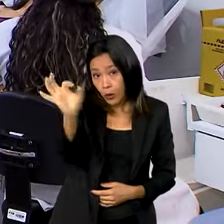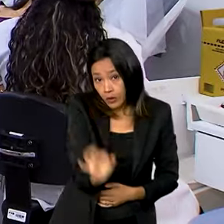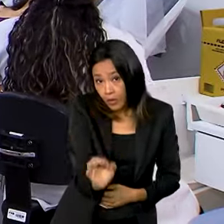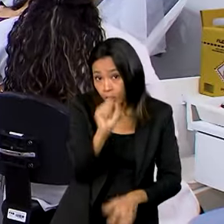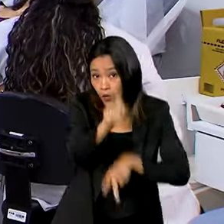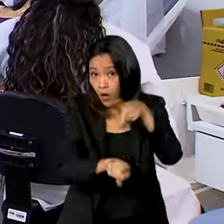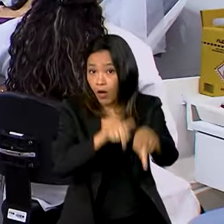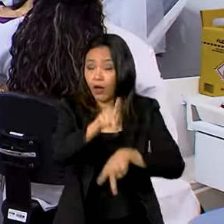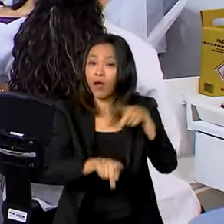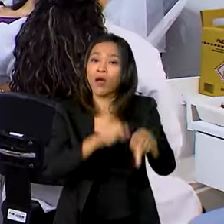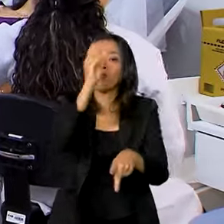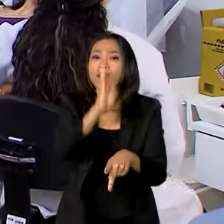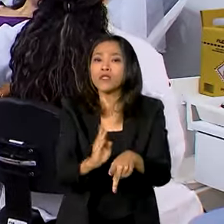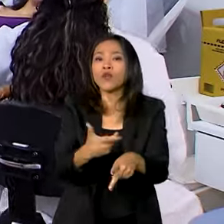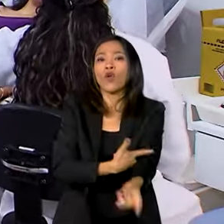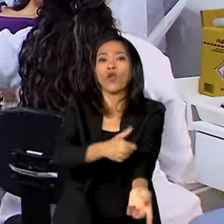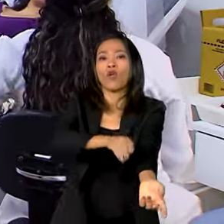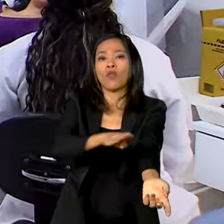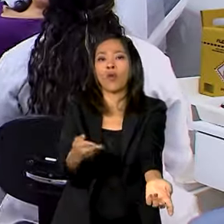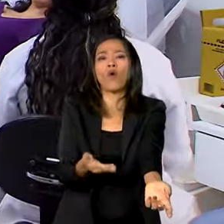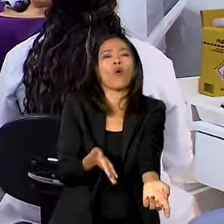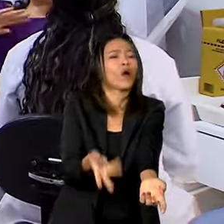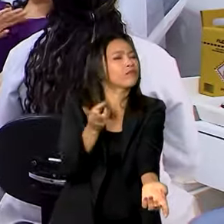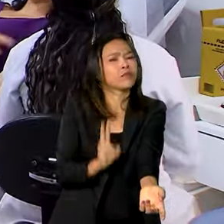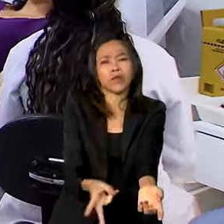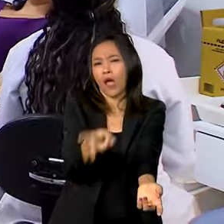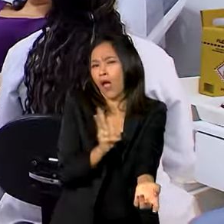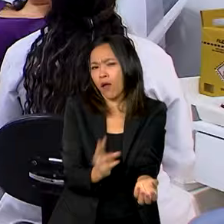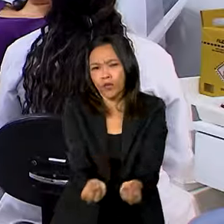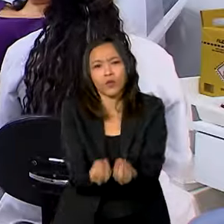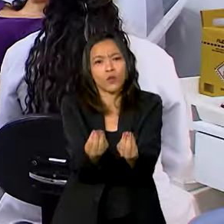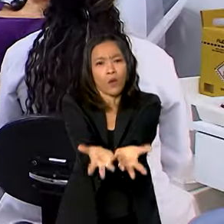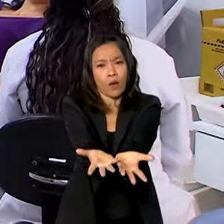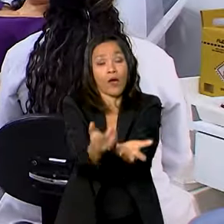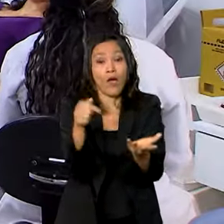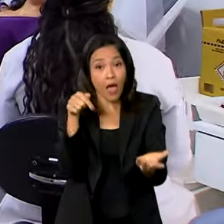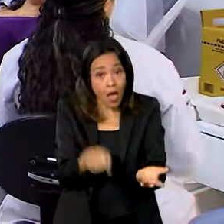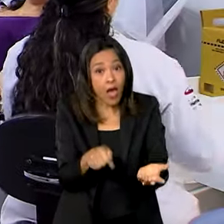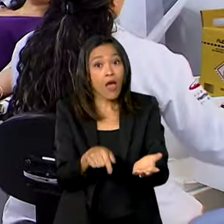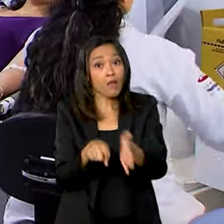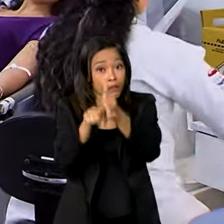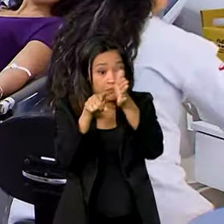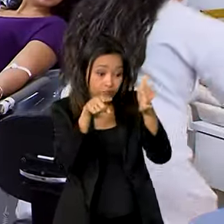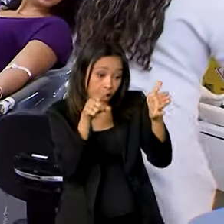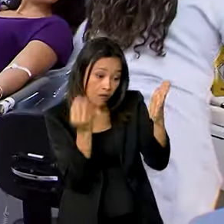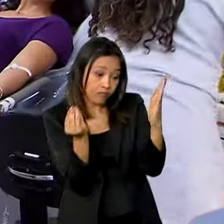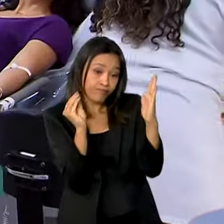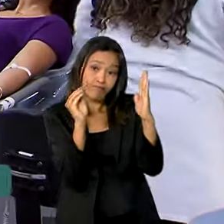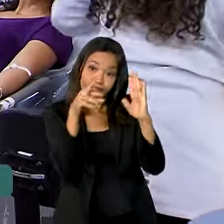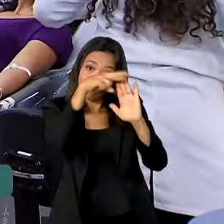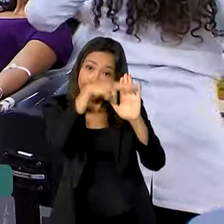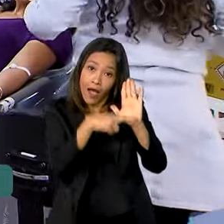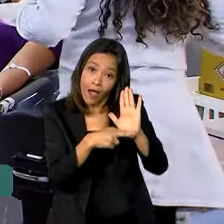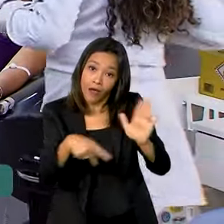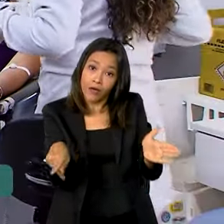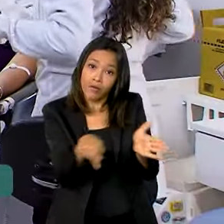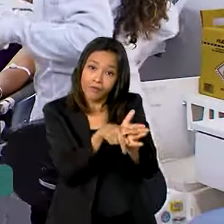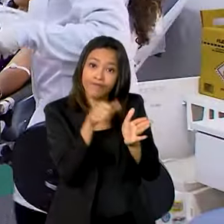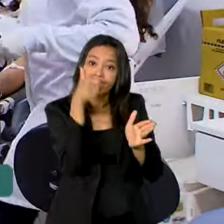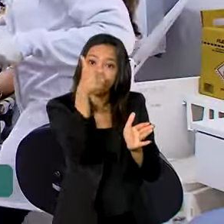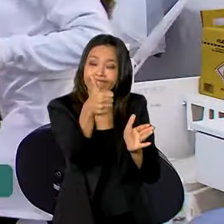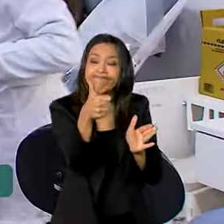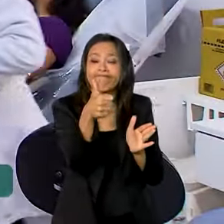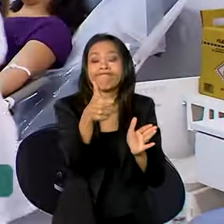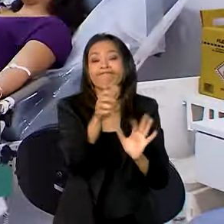população brasileira doa sangue com frequência. O índice está dentro dos parâmetros recomendados pela Organização Mundial